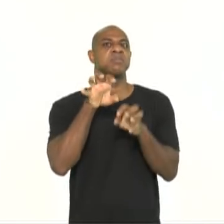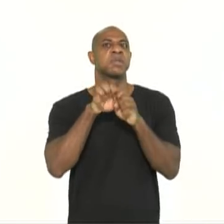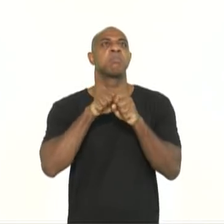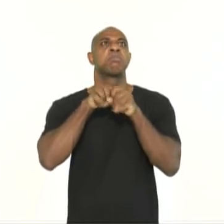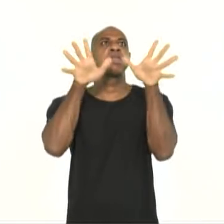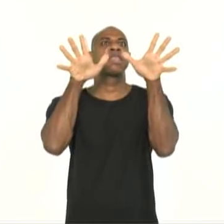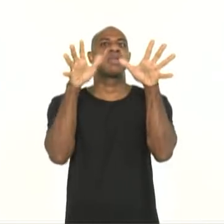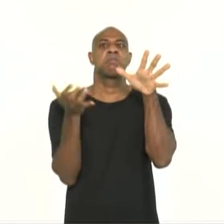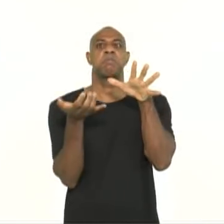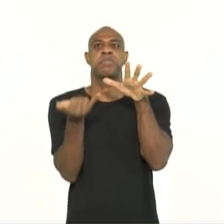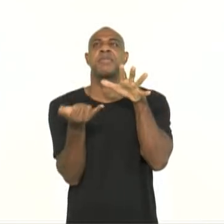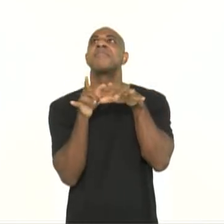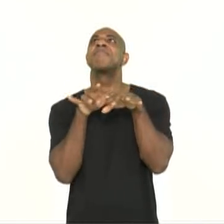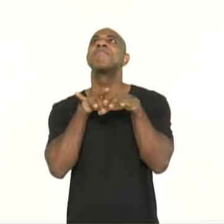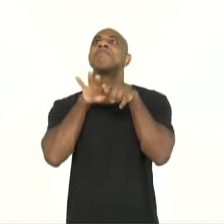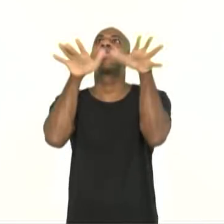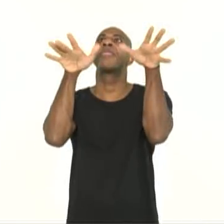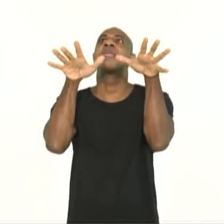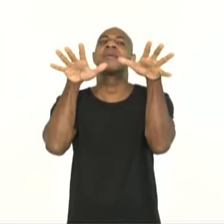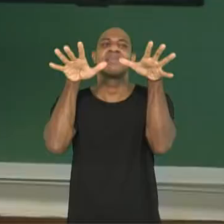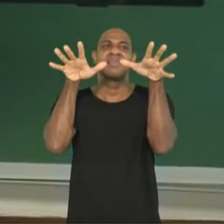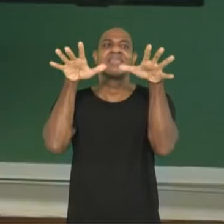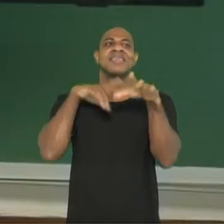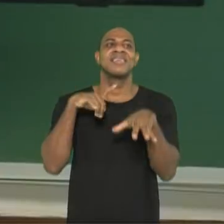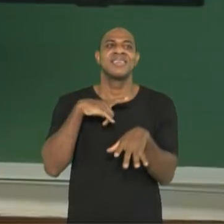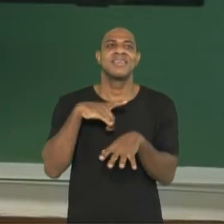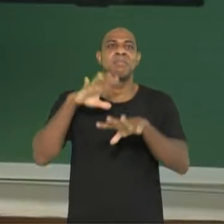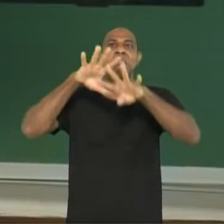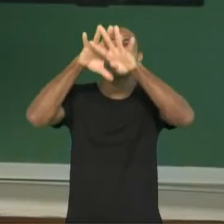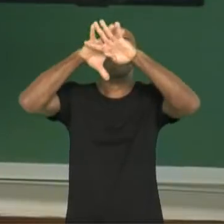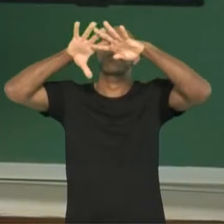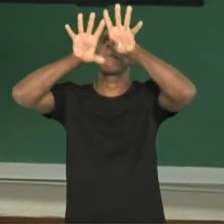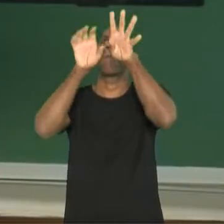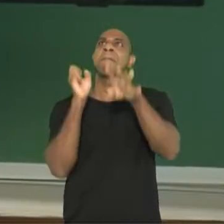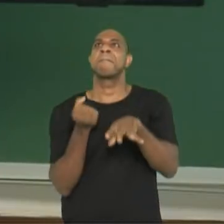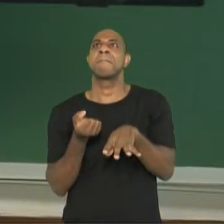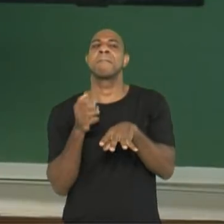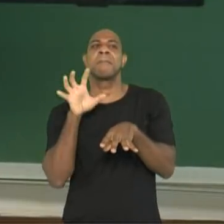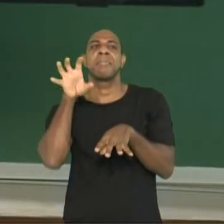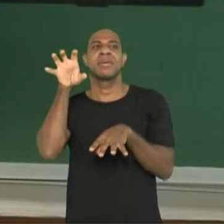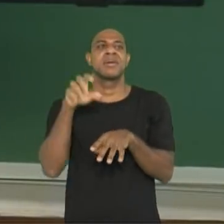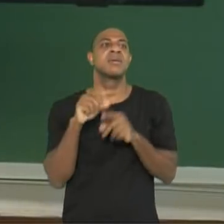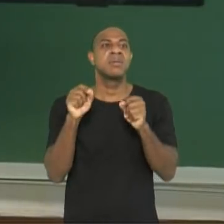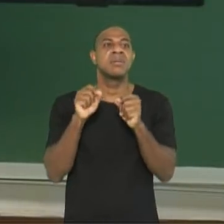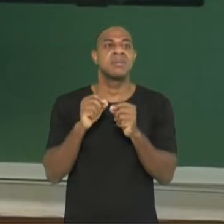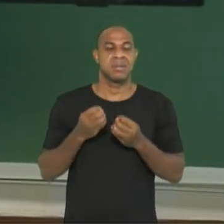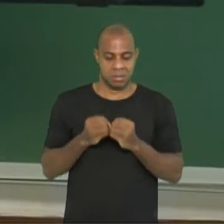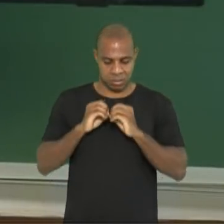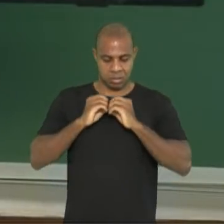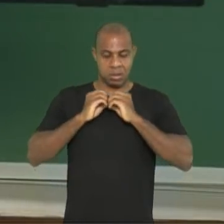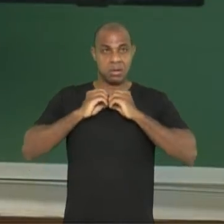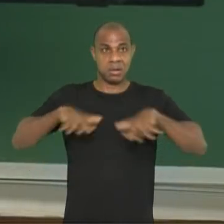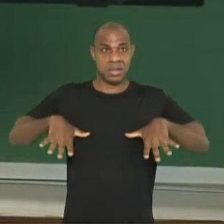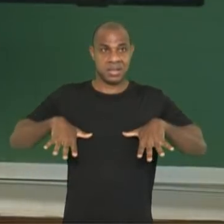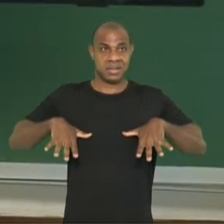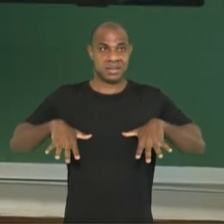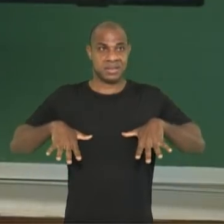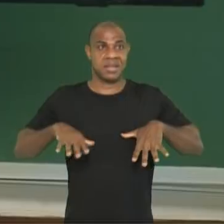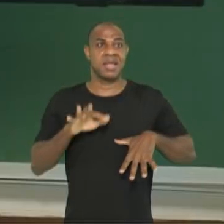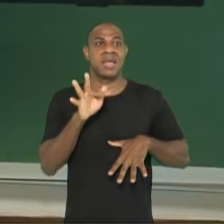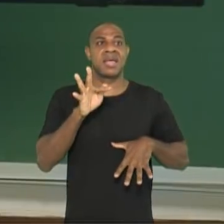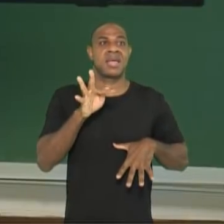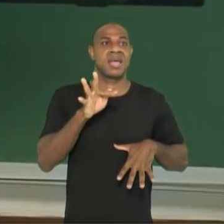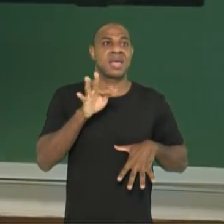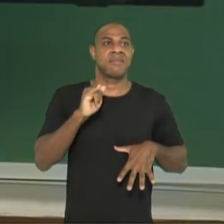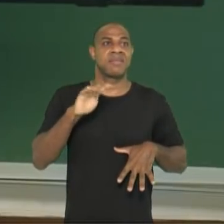isso como moradia, como captura de alimentos. E o que faz a teia da aranha? São as glândulas fiandeiras. São